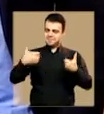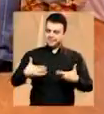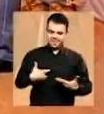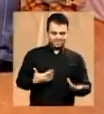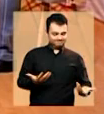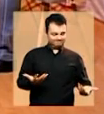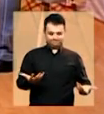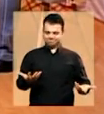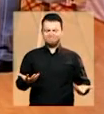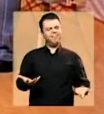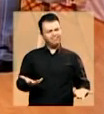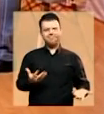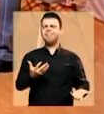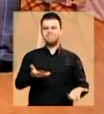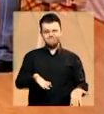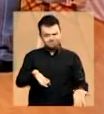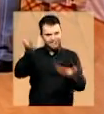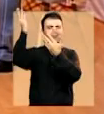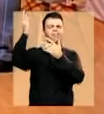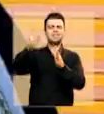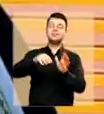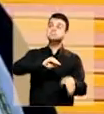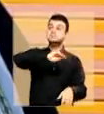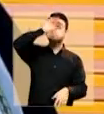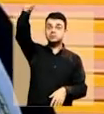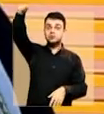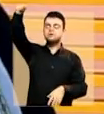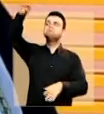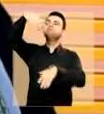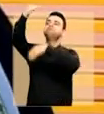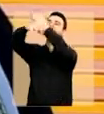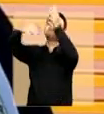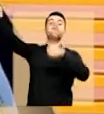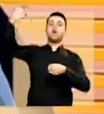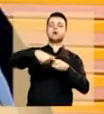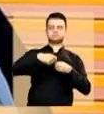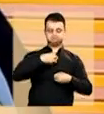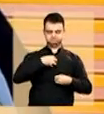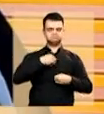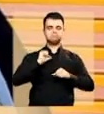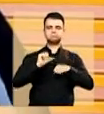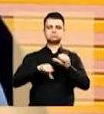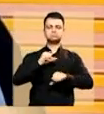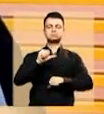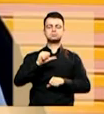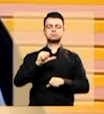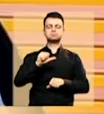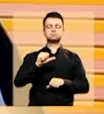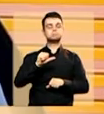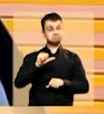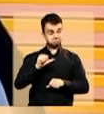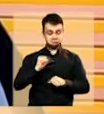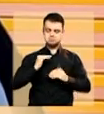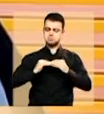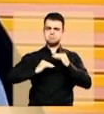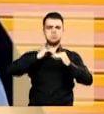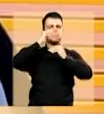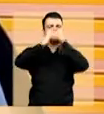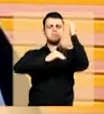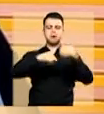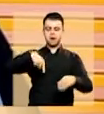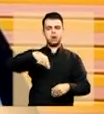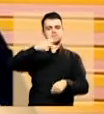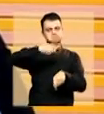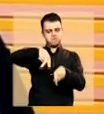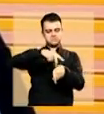Realmente, você vai um e volta outro. Muito melhor, né? Exatamente. Que vem para agregar, para trazer para o nosso país,